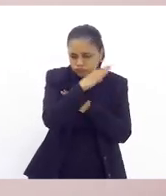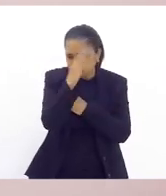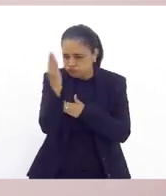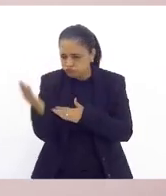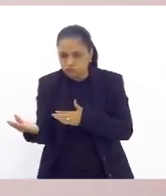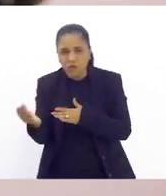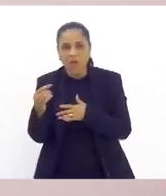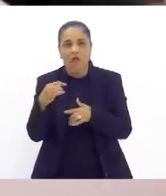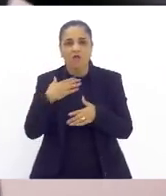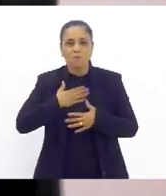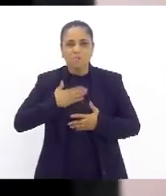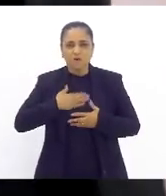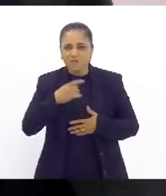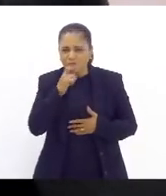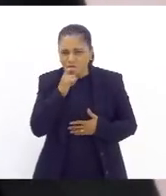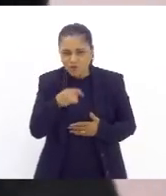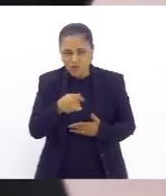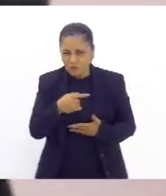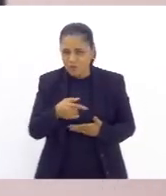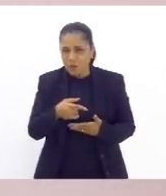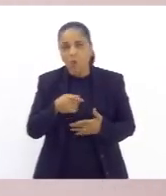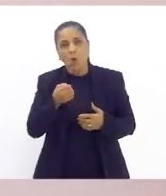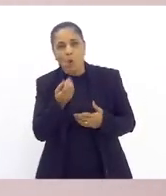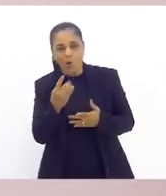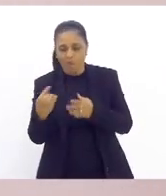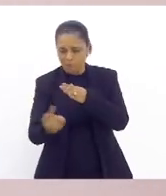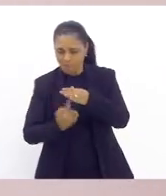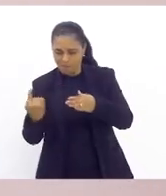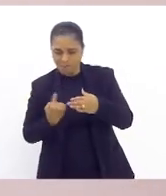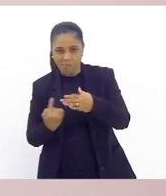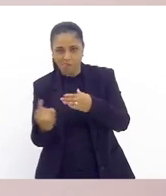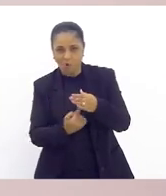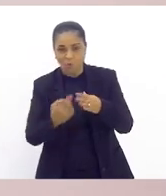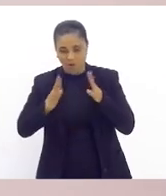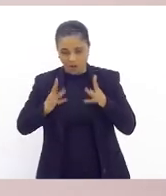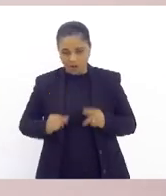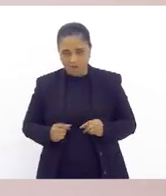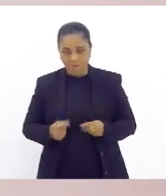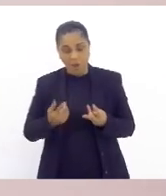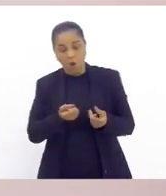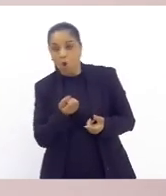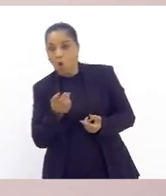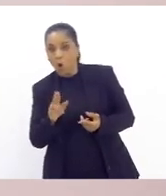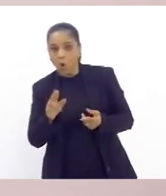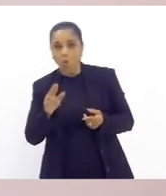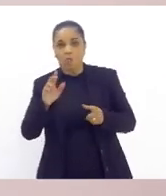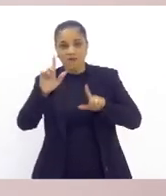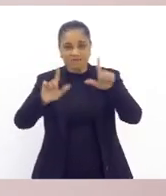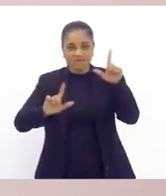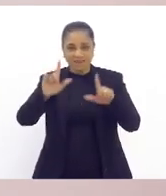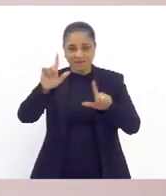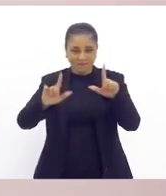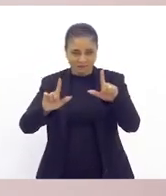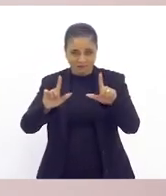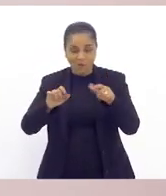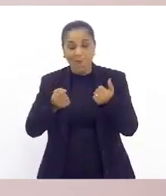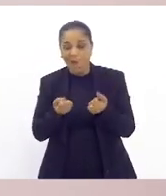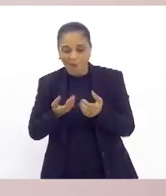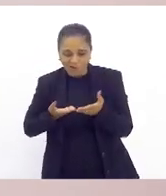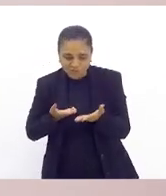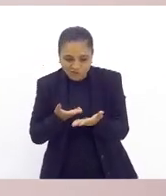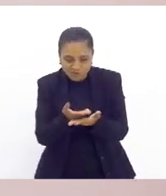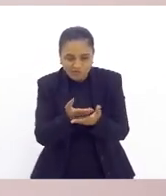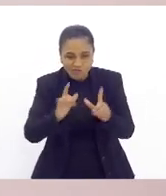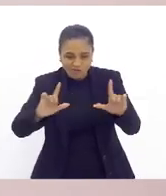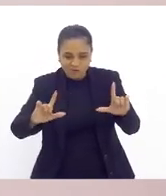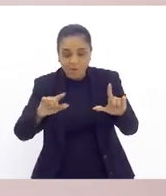de uma roupa limpa porque eu uso uma máquina de lavar isso acontece em Volta Redonda por isso eu